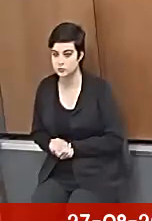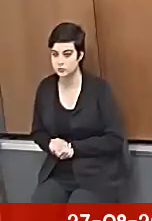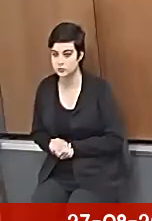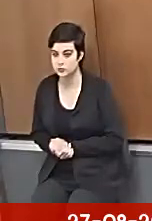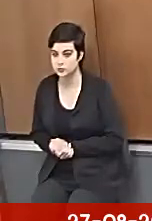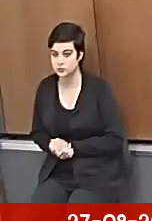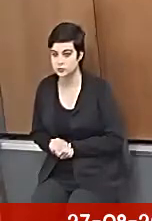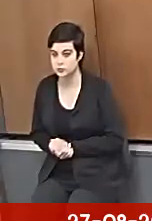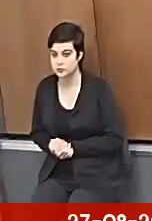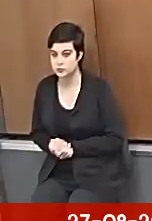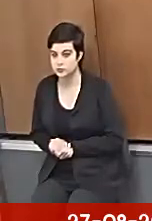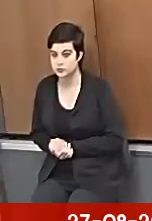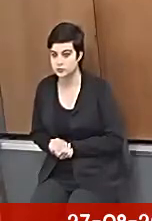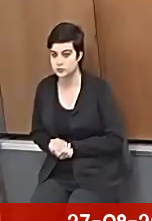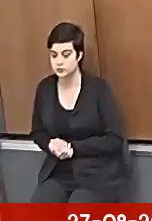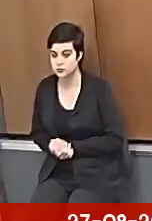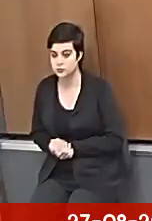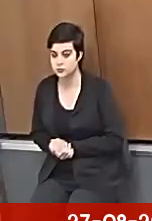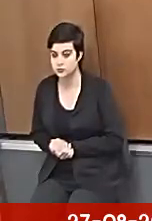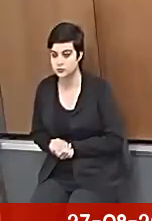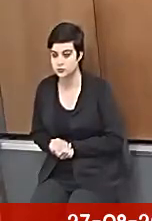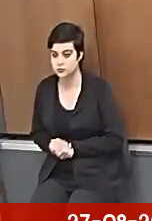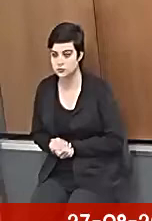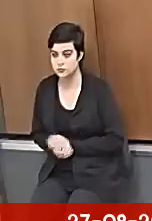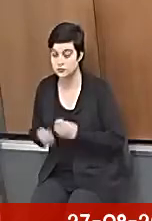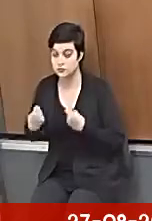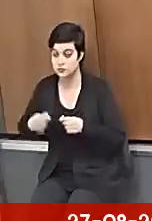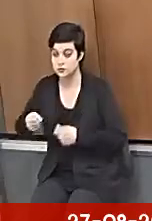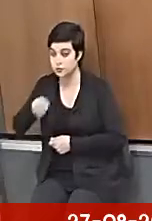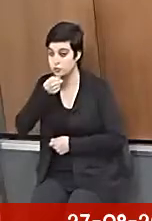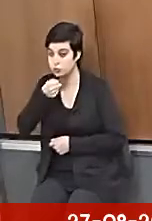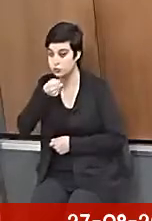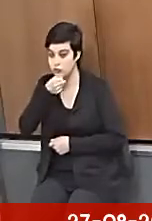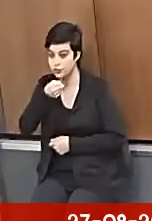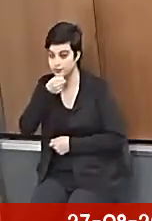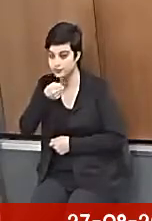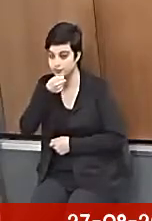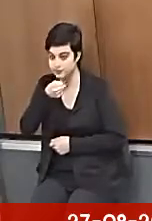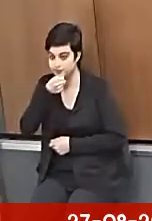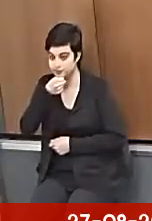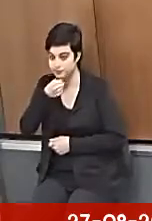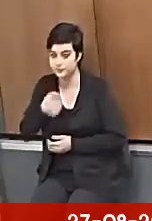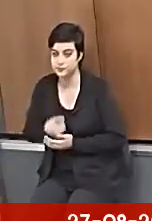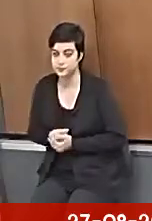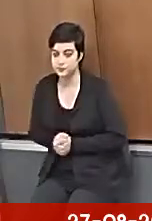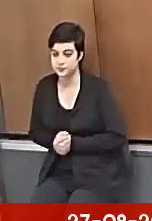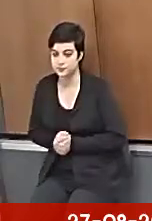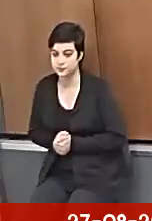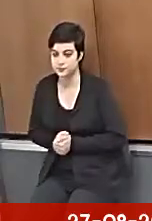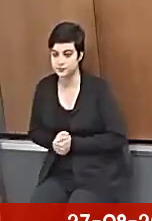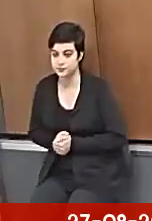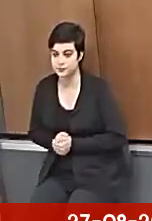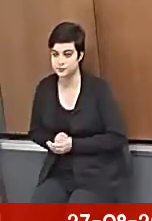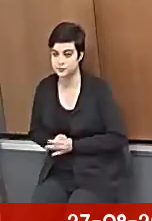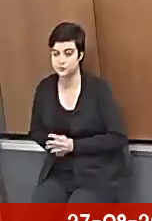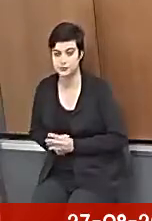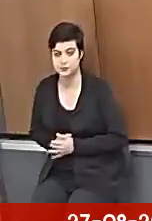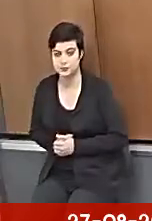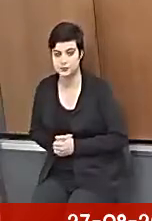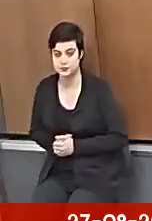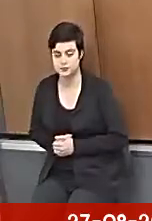ele vai ele vai levar o telefone sem fio mas o requerimento de falar o final eu costumo fazer isso nas reuniões